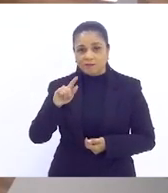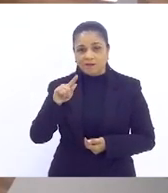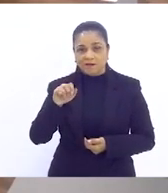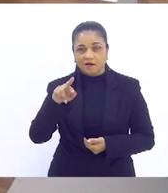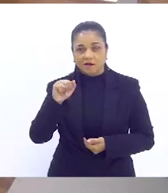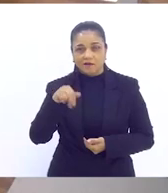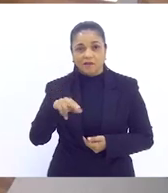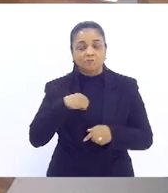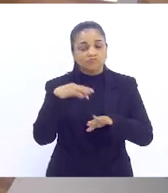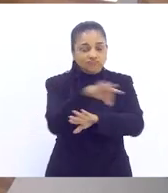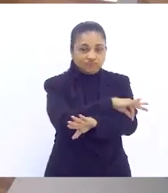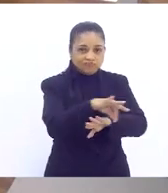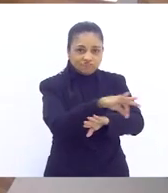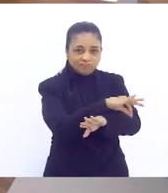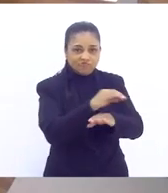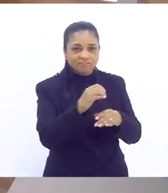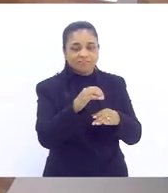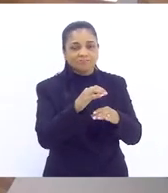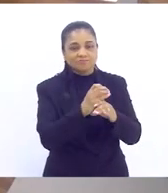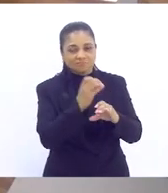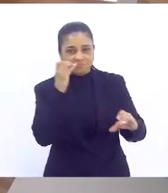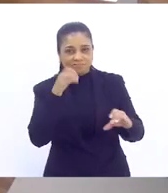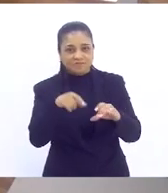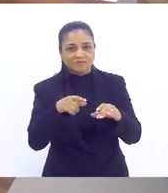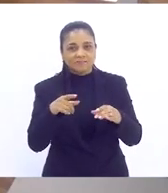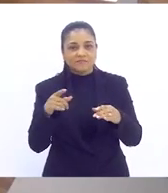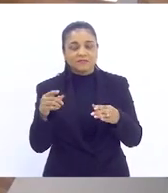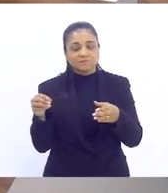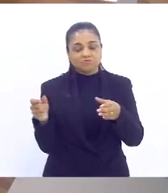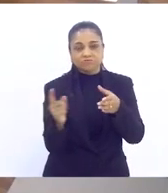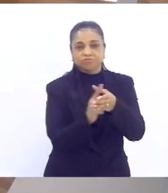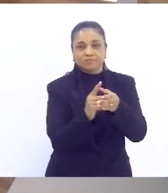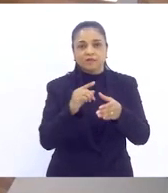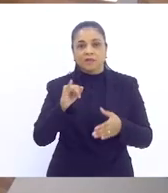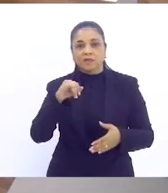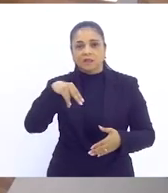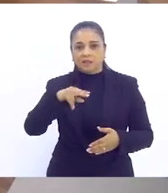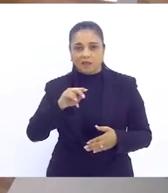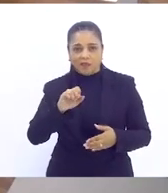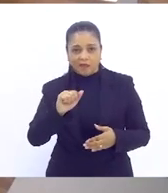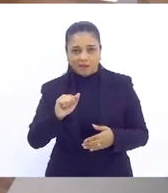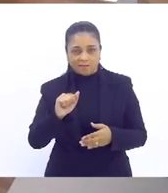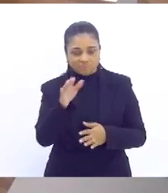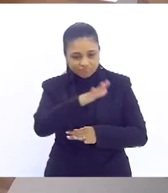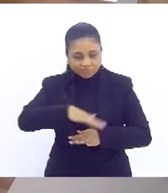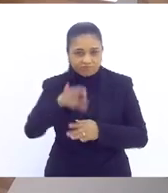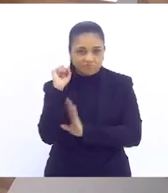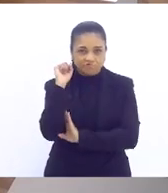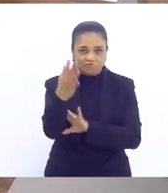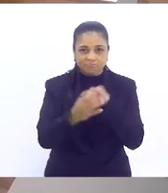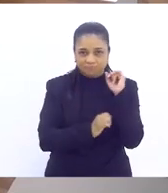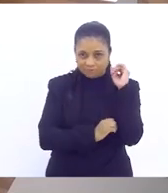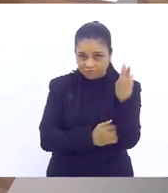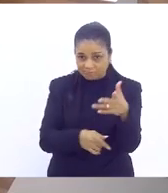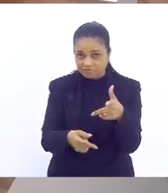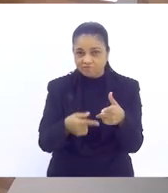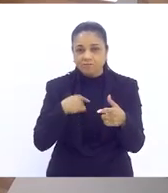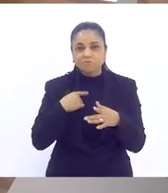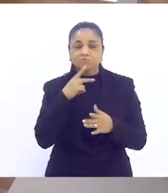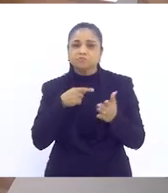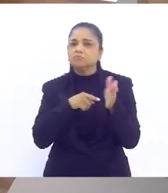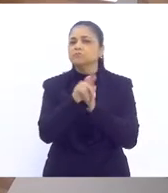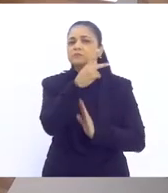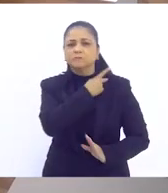engenharia arquitetura lotado no inédito do Estadual no ambiente aí é um apresenta uma pergunta